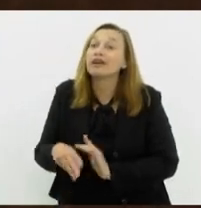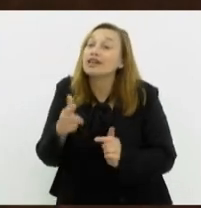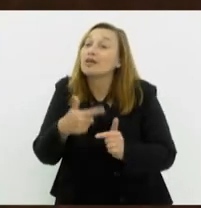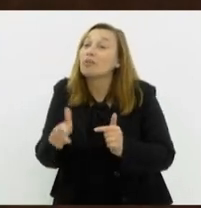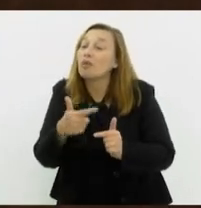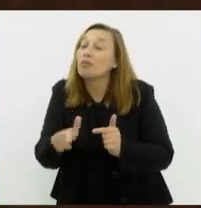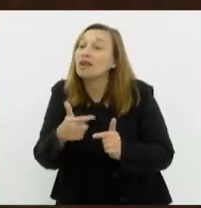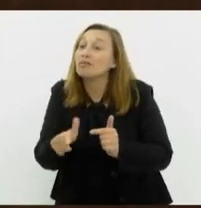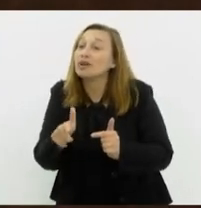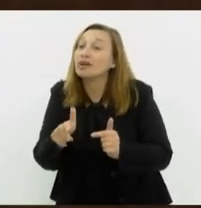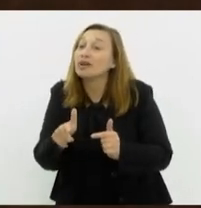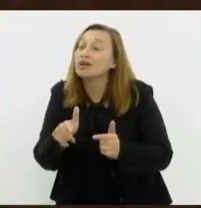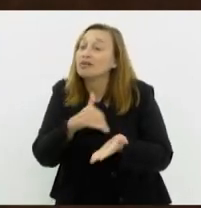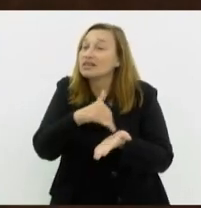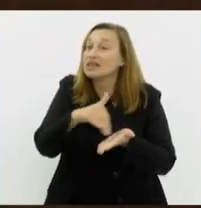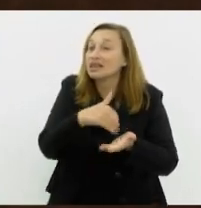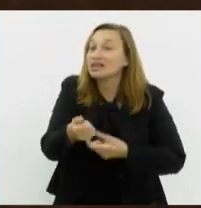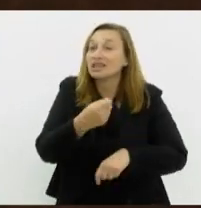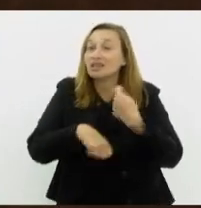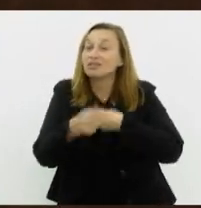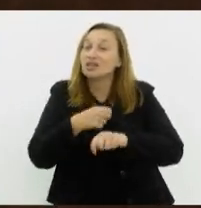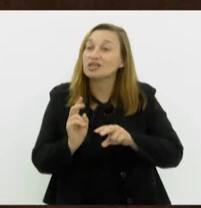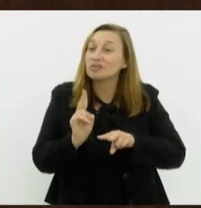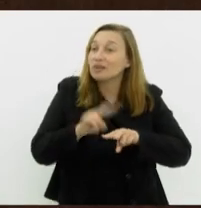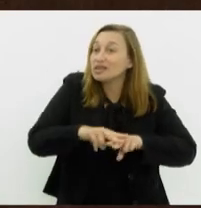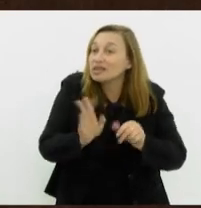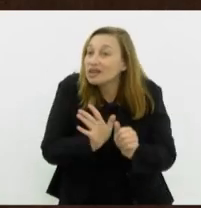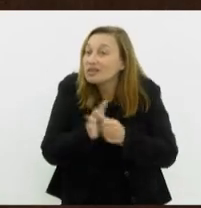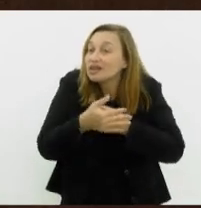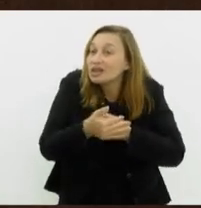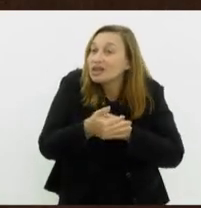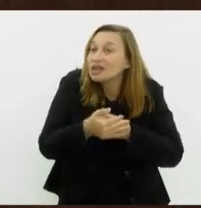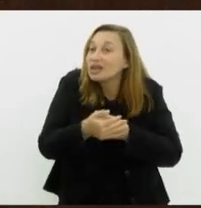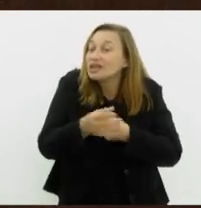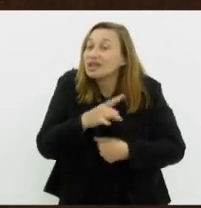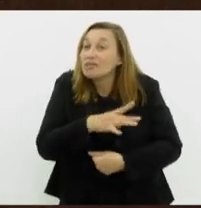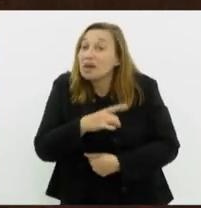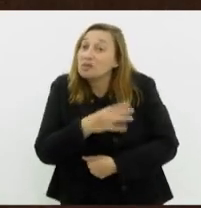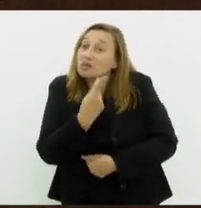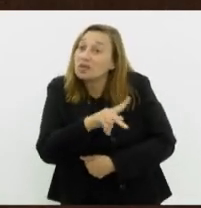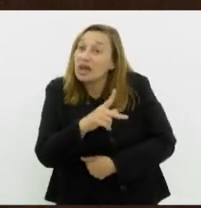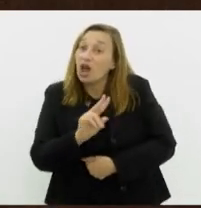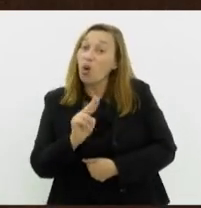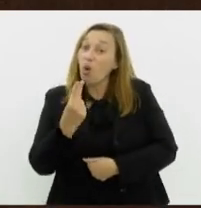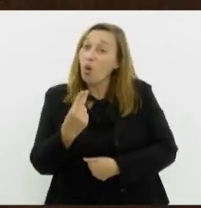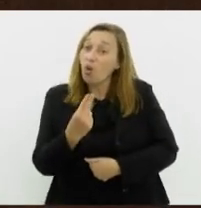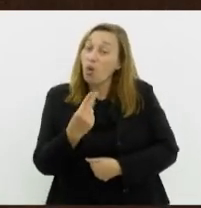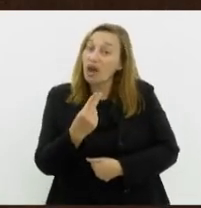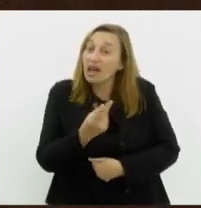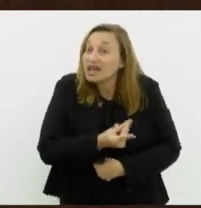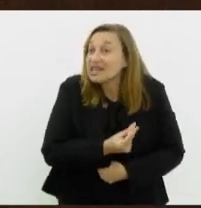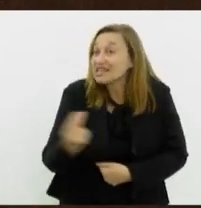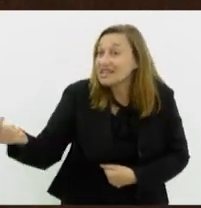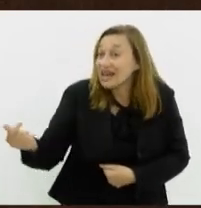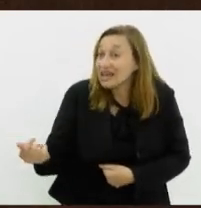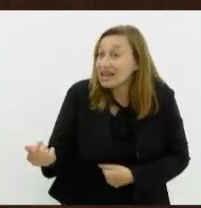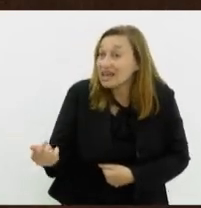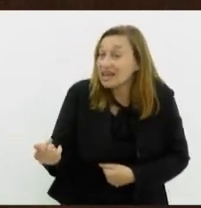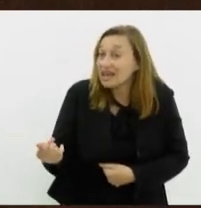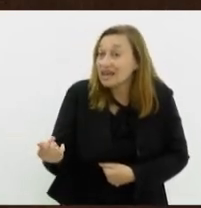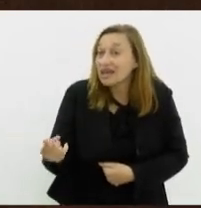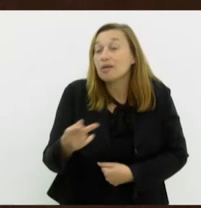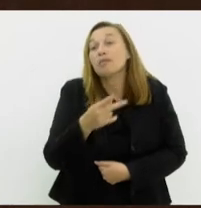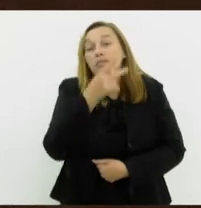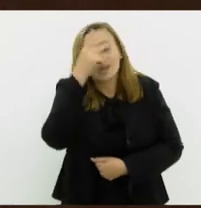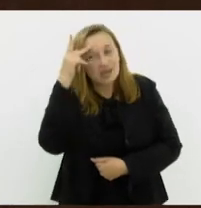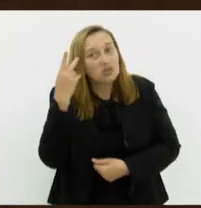com a secretária de administração penitenciária que tanto segura ela lá? Ou ela saindo vai acabar com a mamata de alguém? É